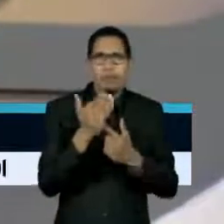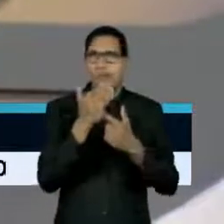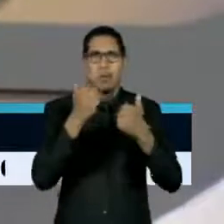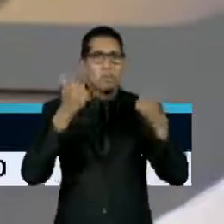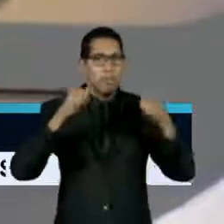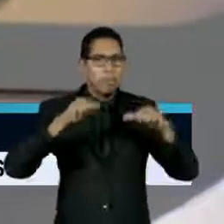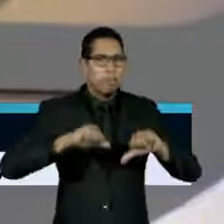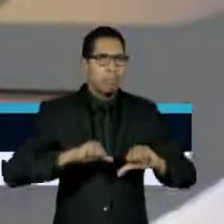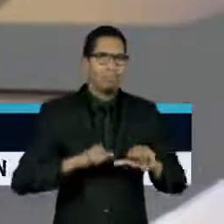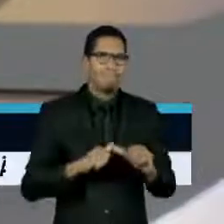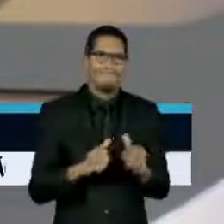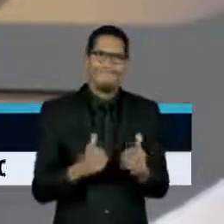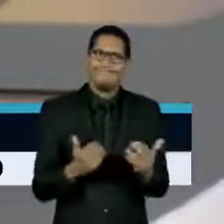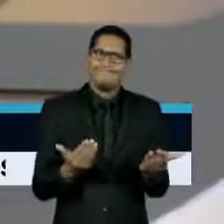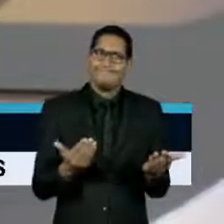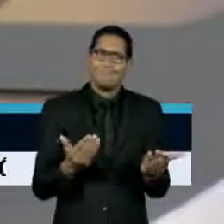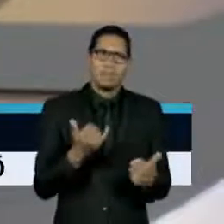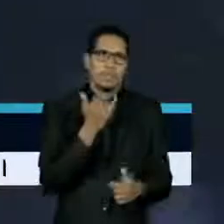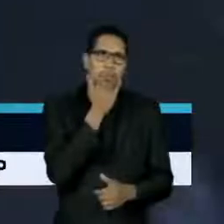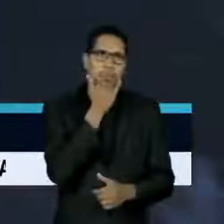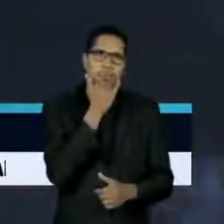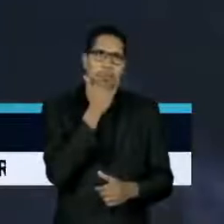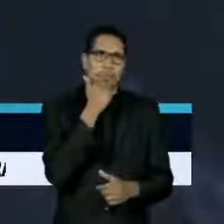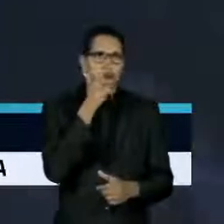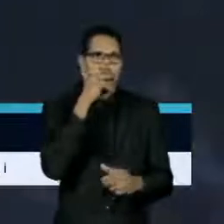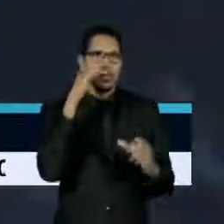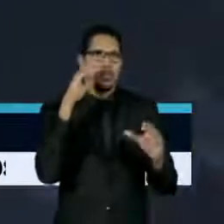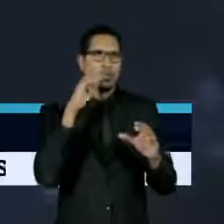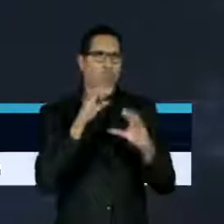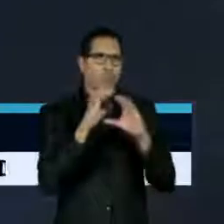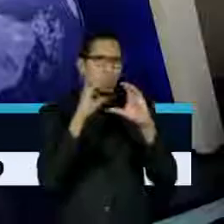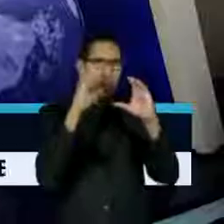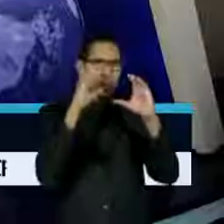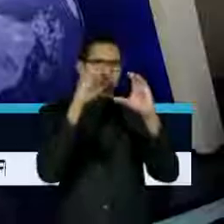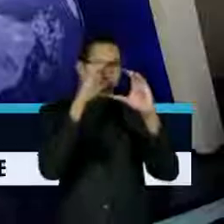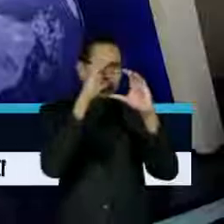vejo nenhuma alternativa, infelizmente. Tem eleição, né? Ah, sim.